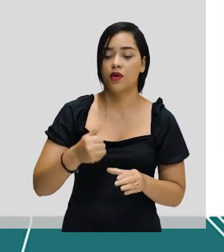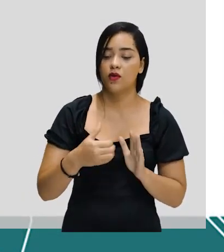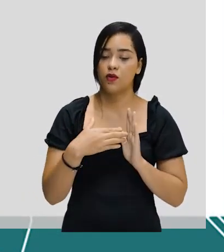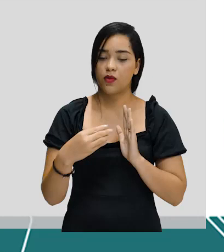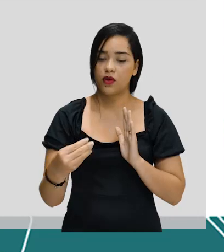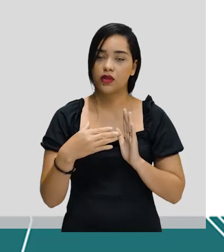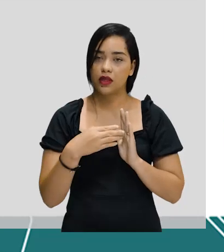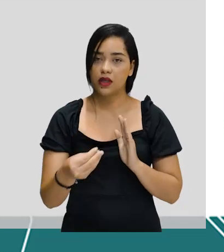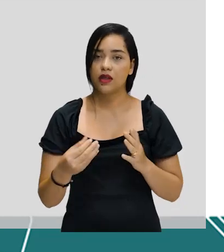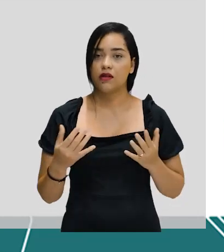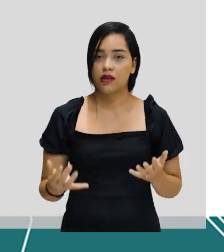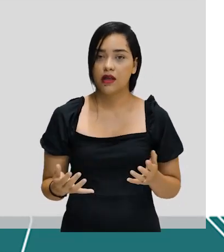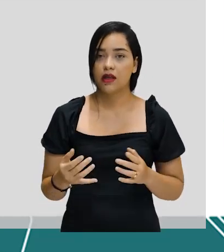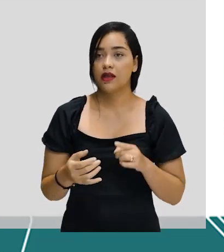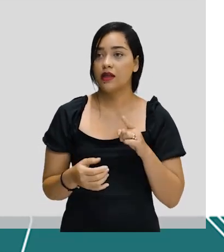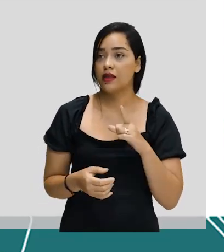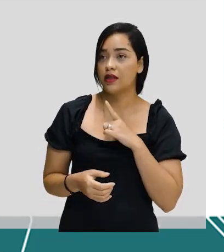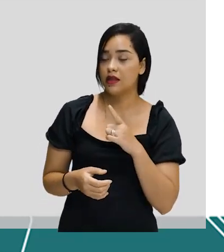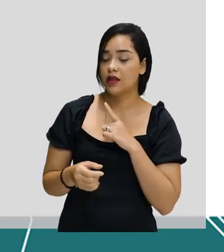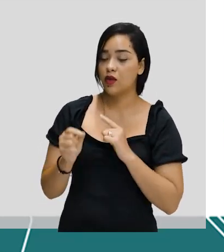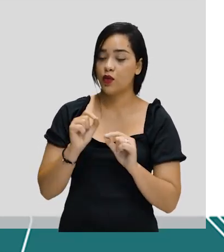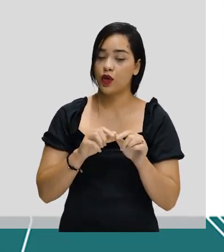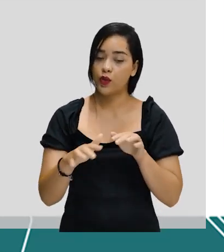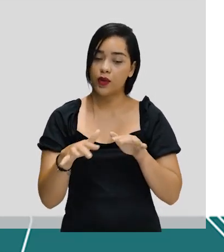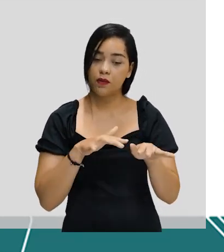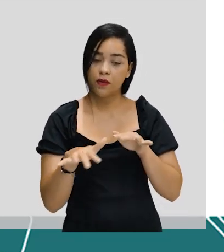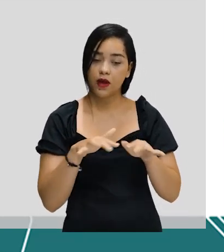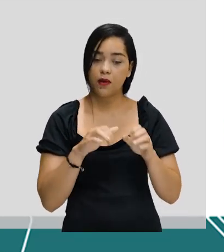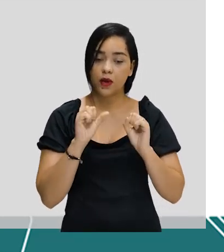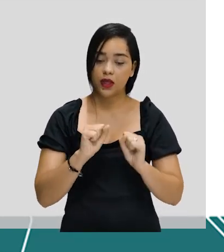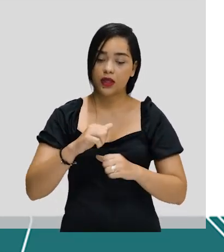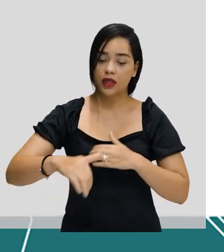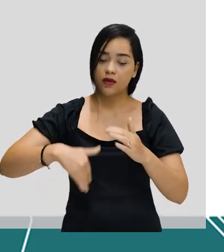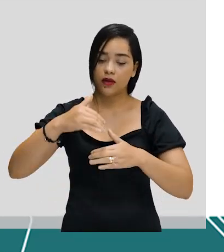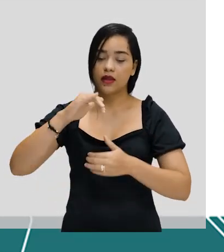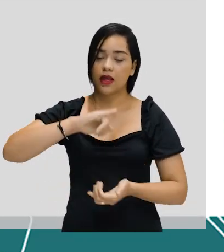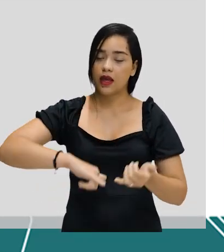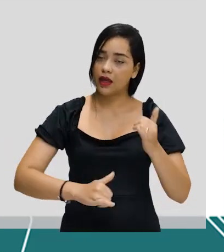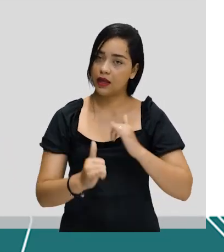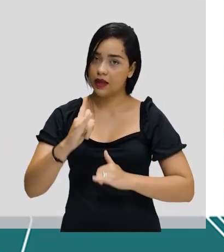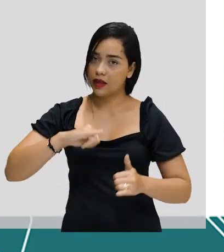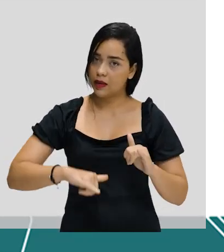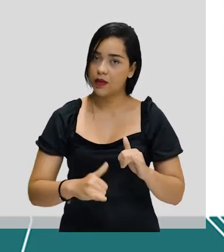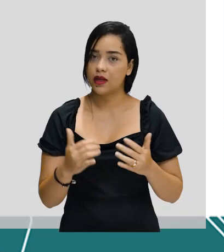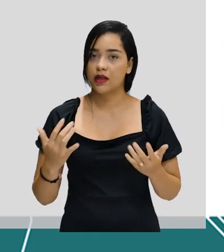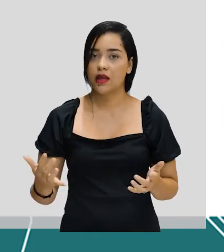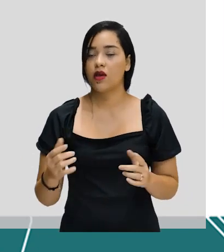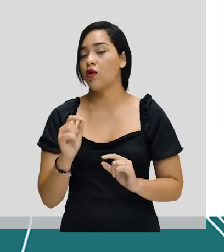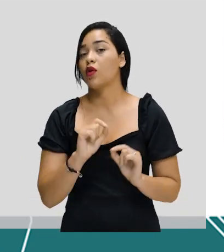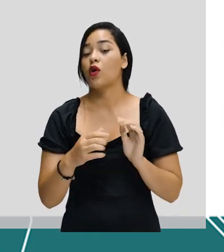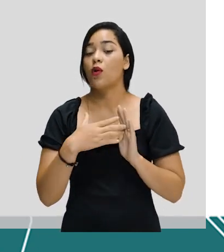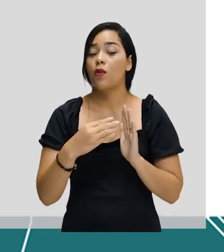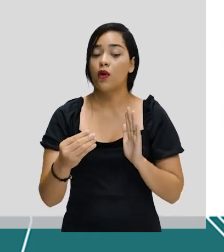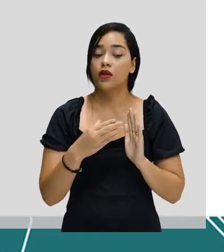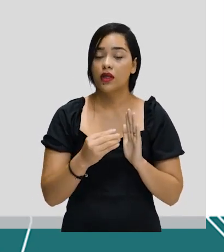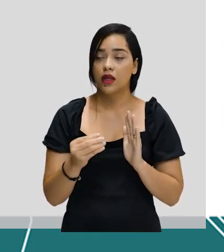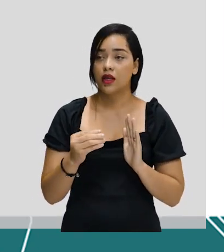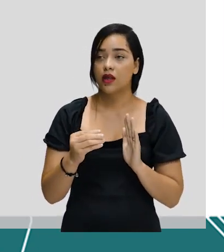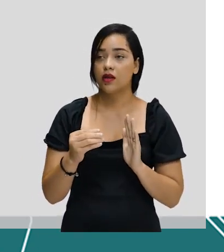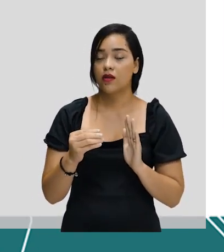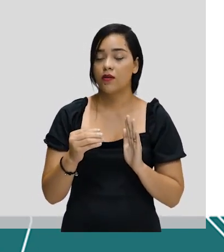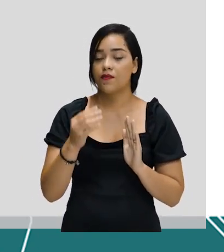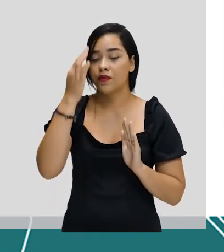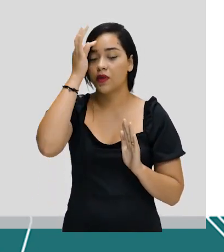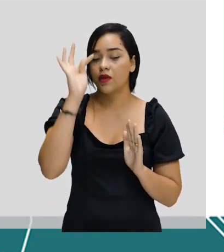modelo, certo, que teve assim um impacto para o desenvolvimento da química foi o modelo atômico ou a